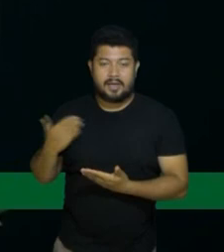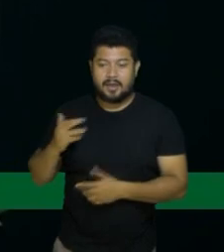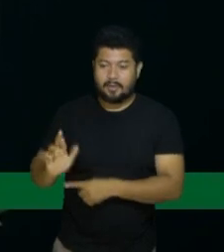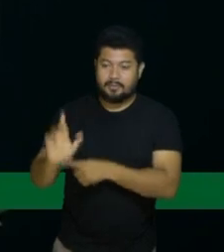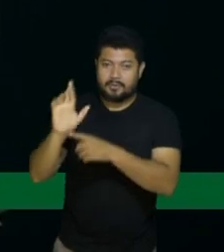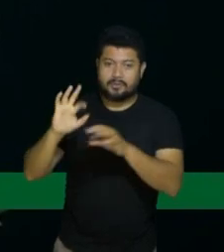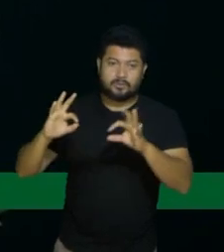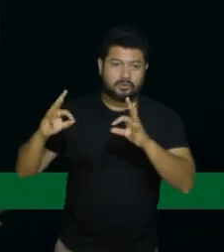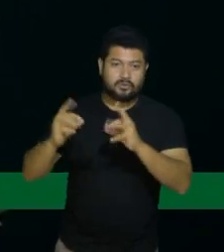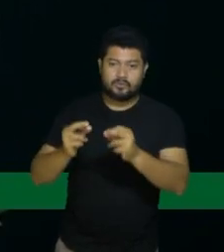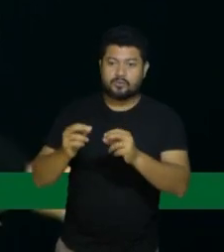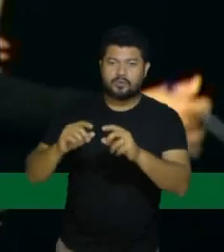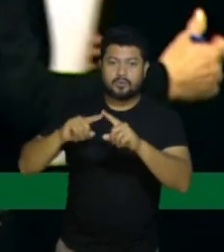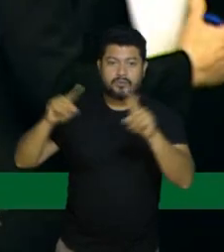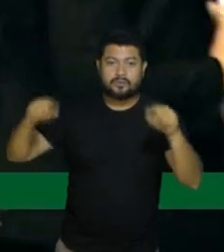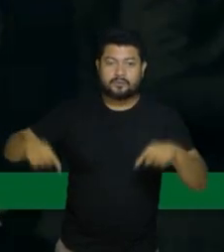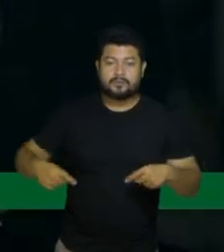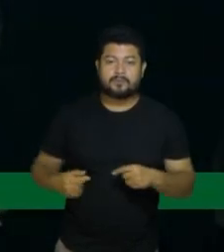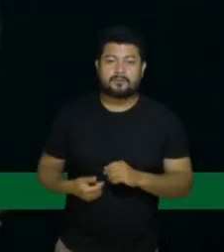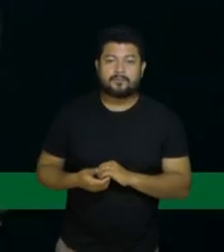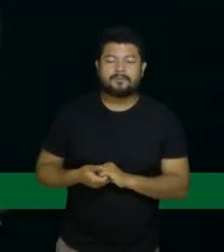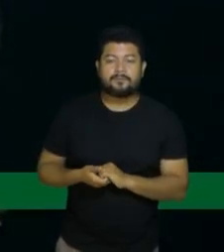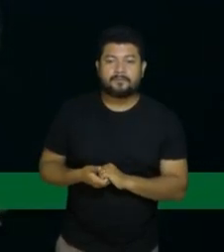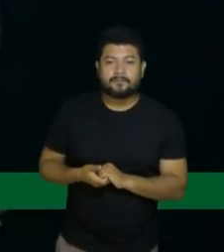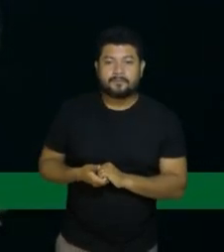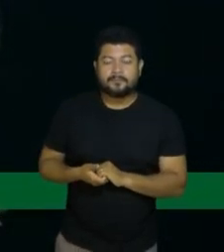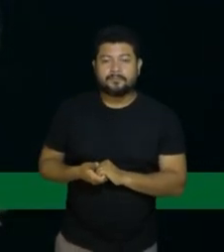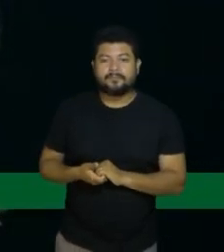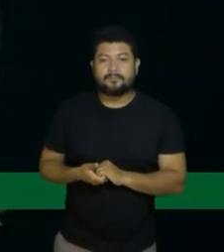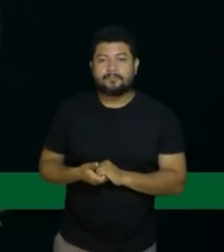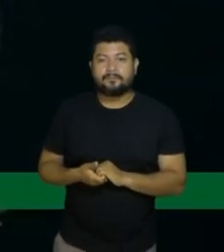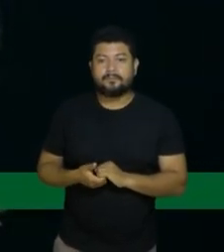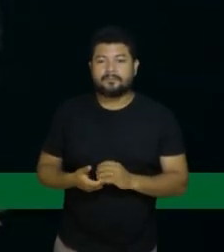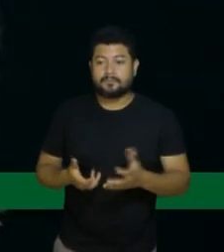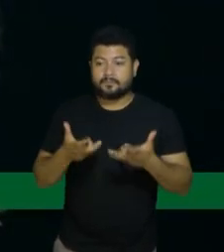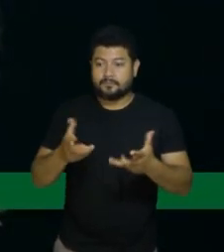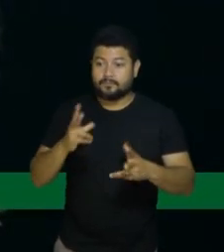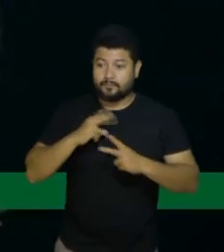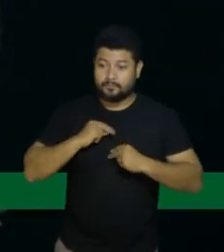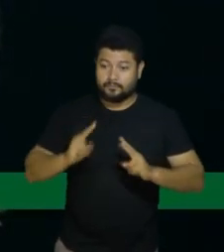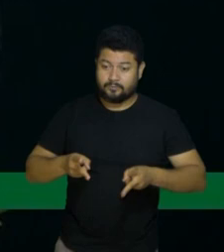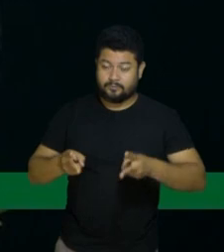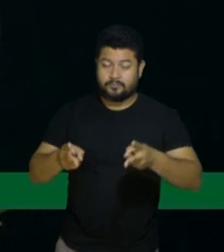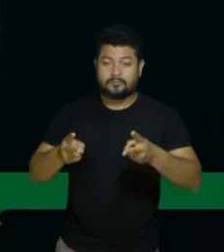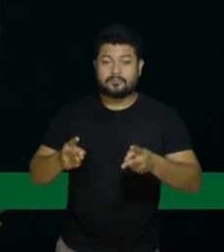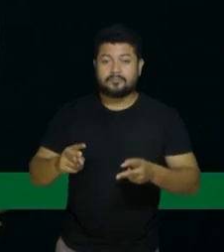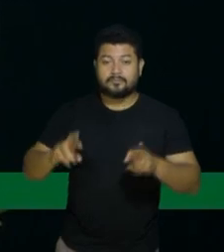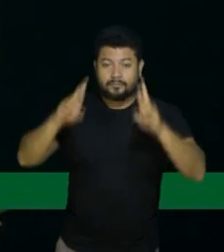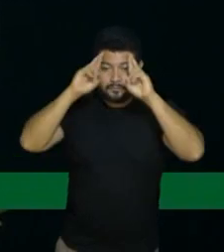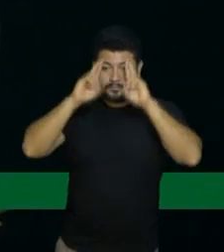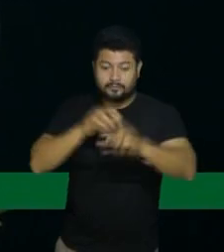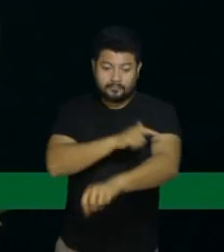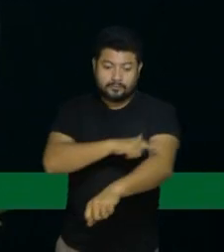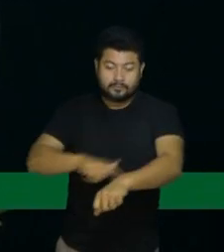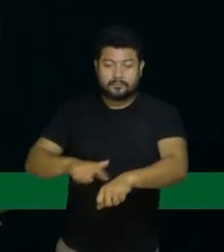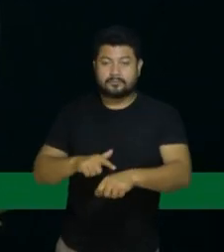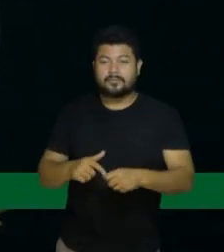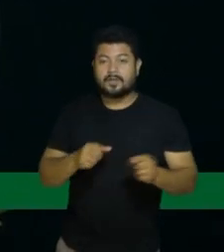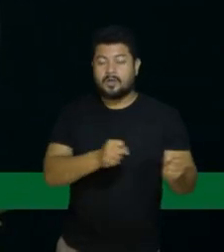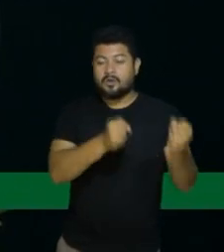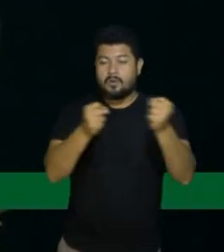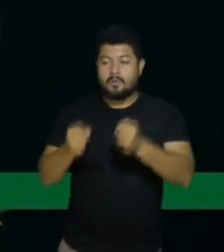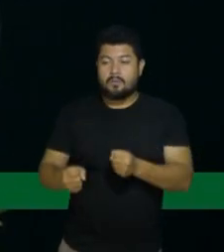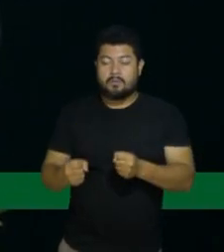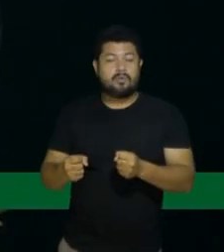moment Queremos continuar merecedores do respeito e confiança de todos poderes executivo legislativo